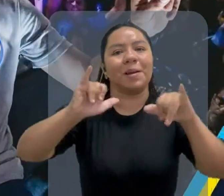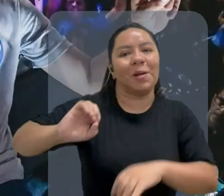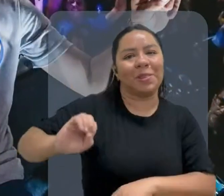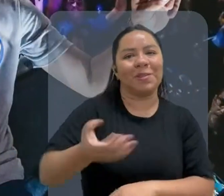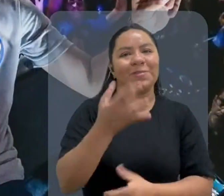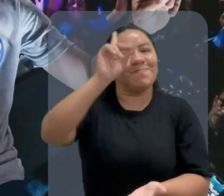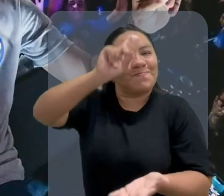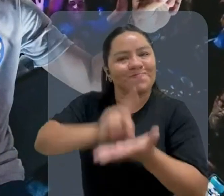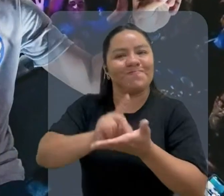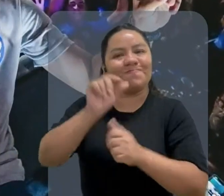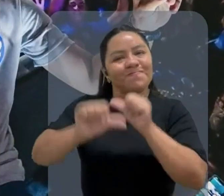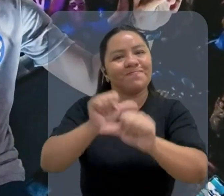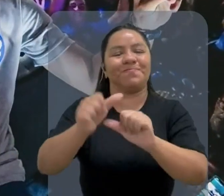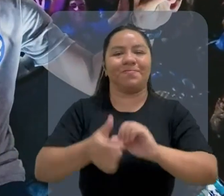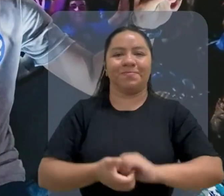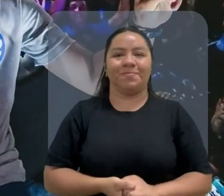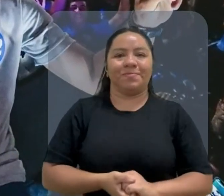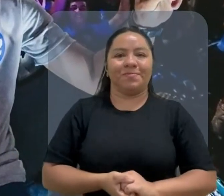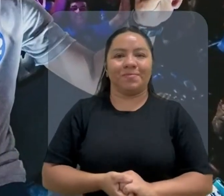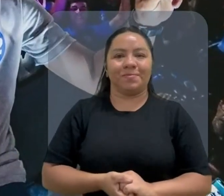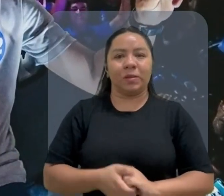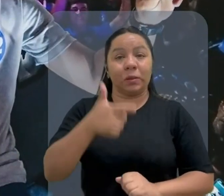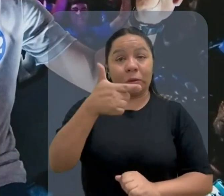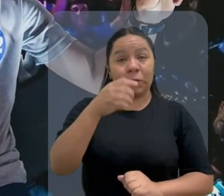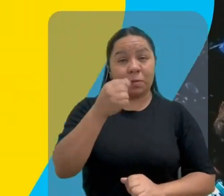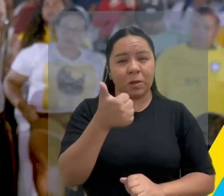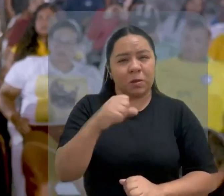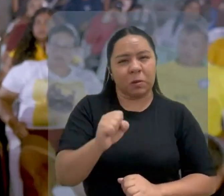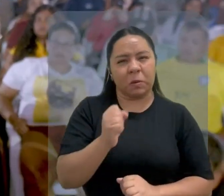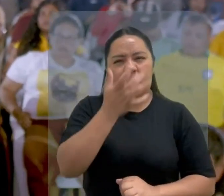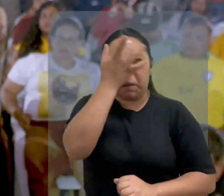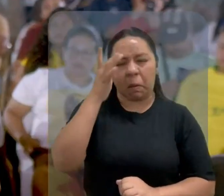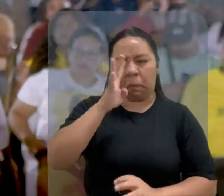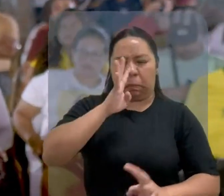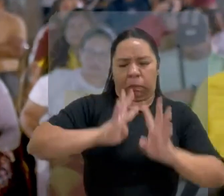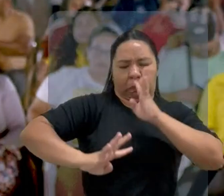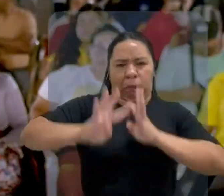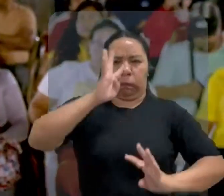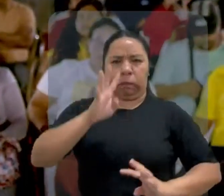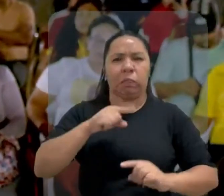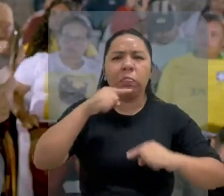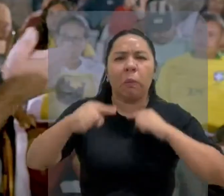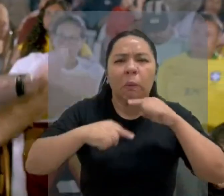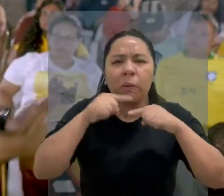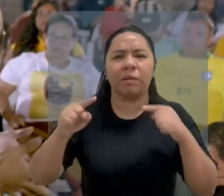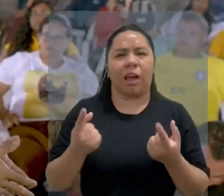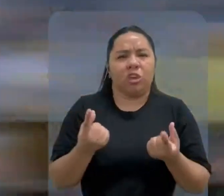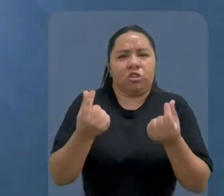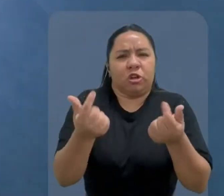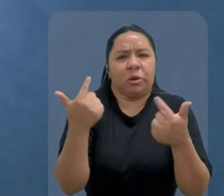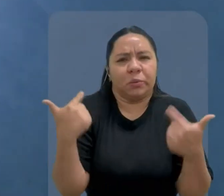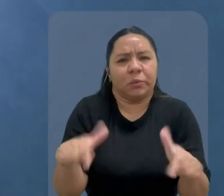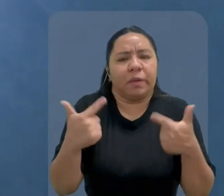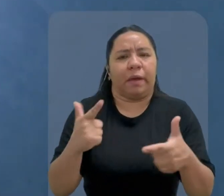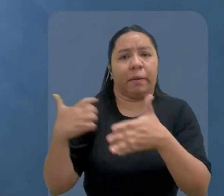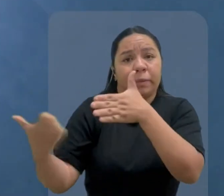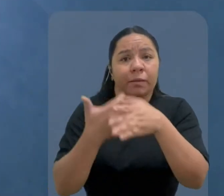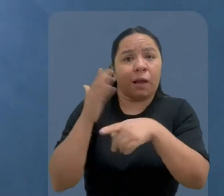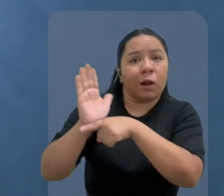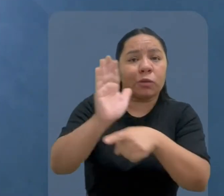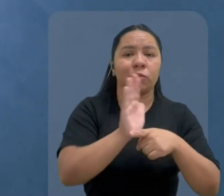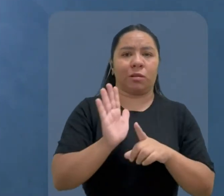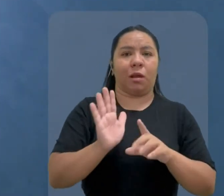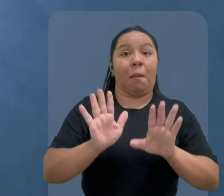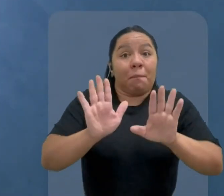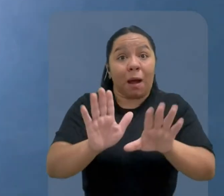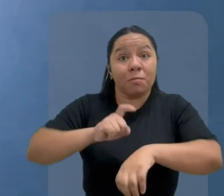Começa agora o programa da renovação e da mudança. Em 2018, muitos me viam como o improvável. Cara, tu não tem dinheiro, tu não